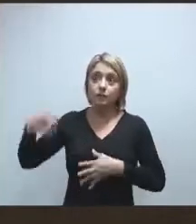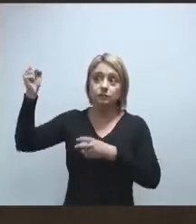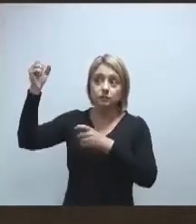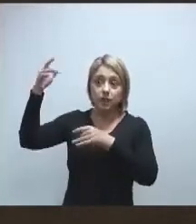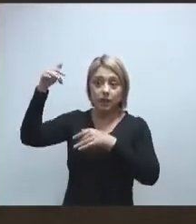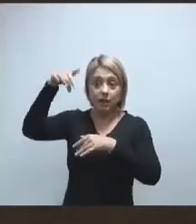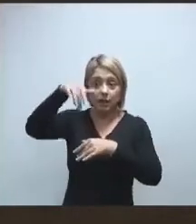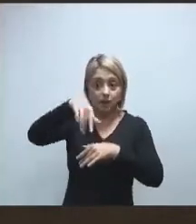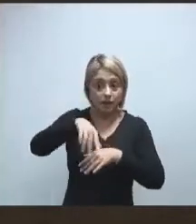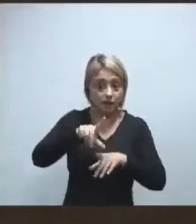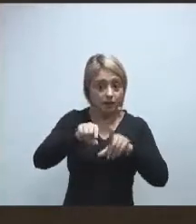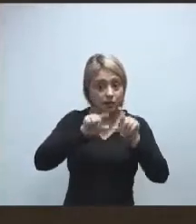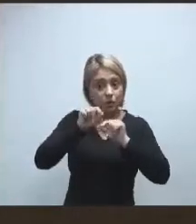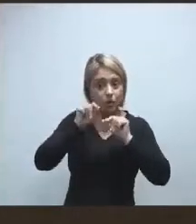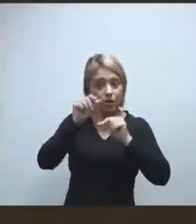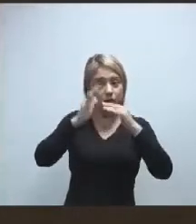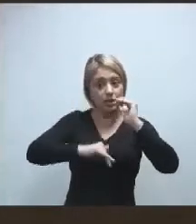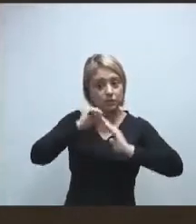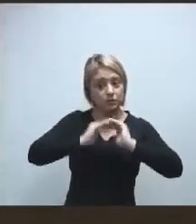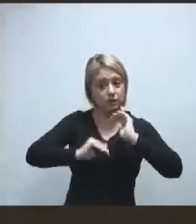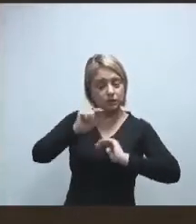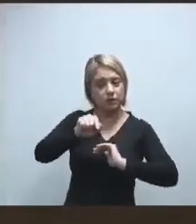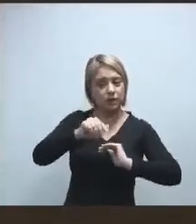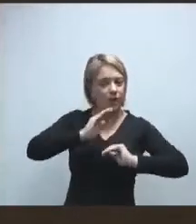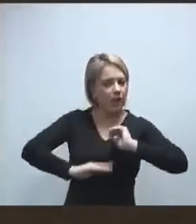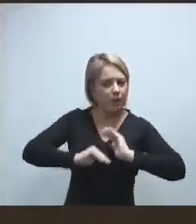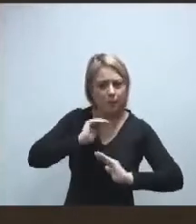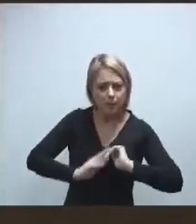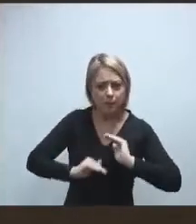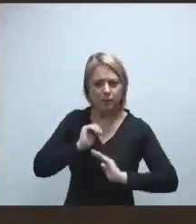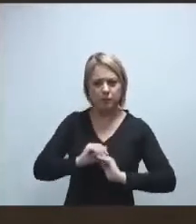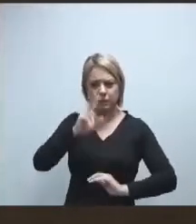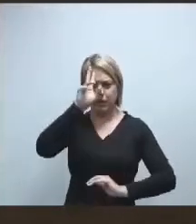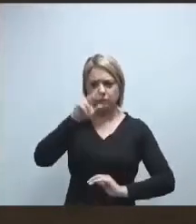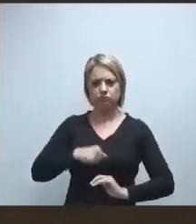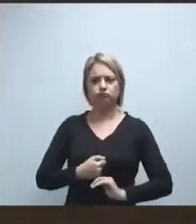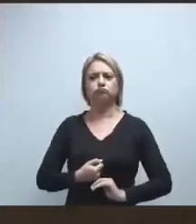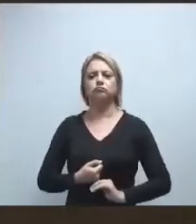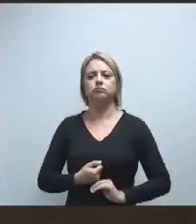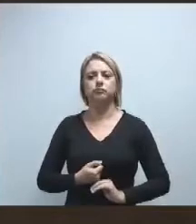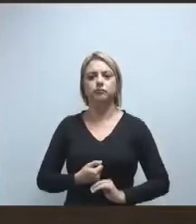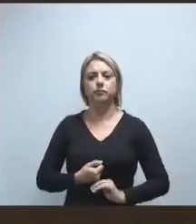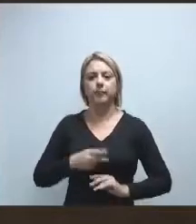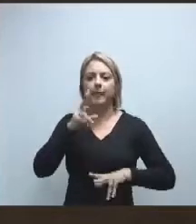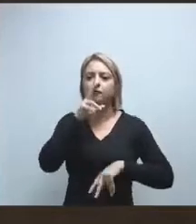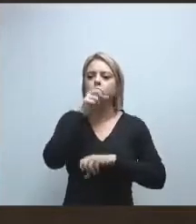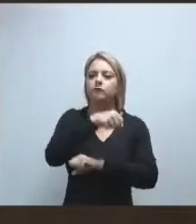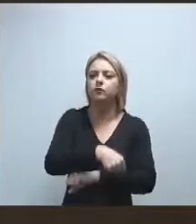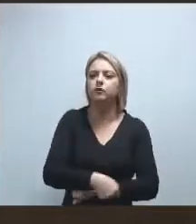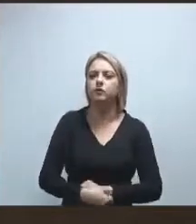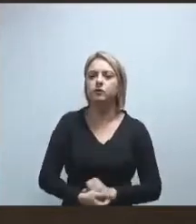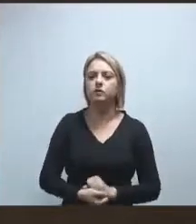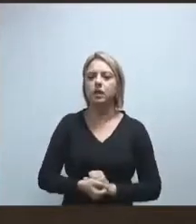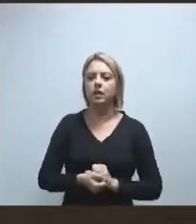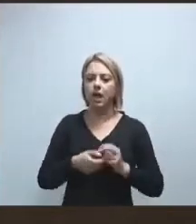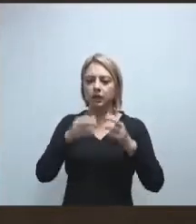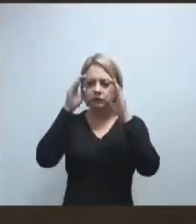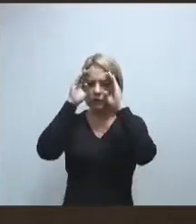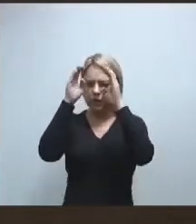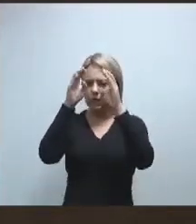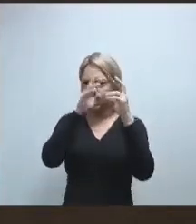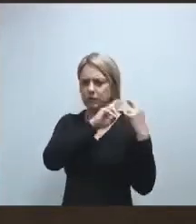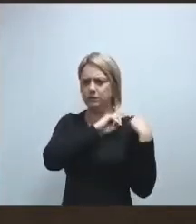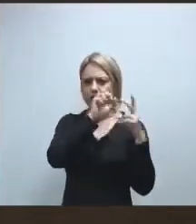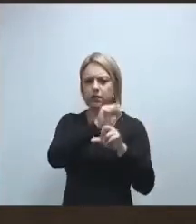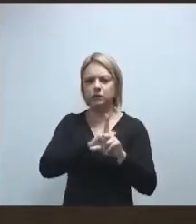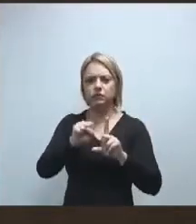aqueles que escolhem essa carreira é uma carreira que dá independência da força é respeitar da